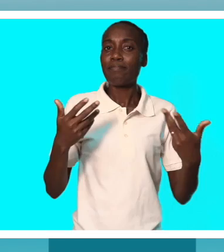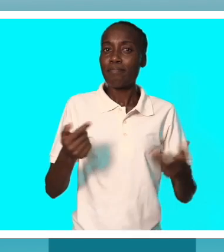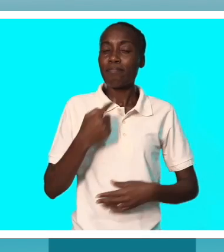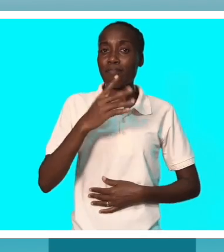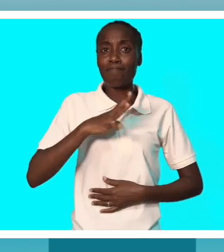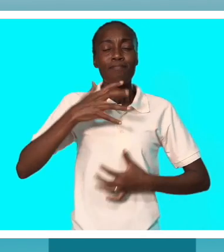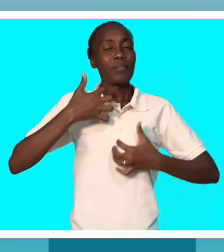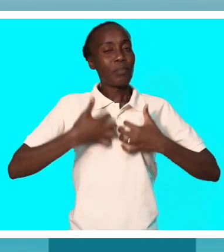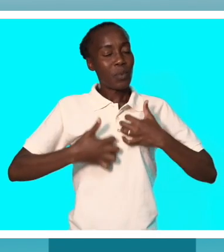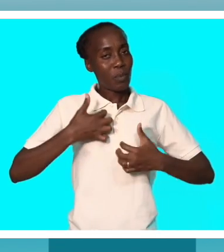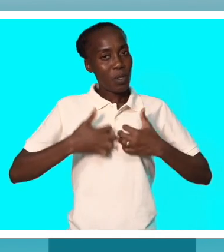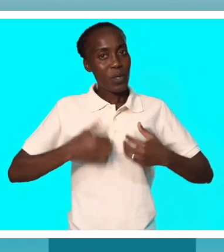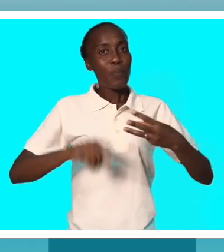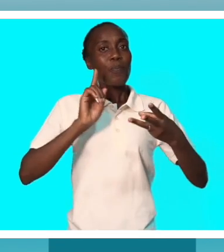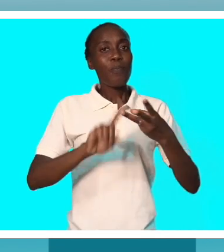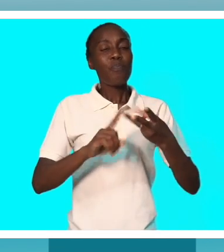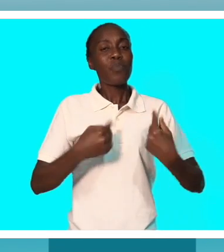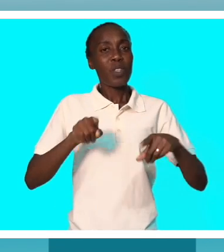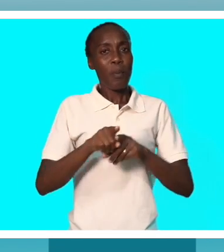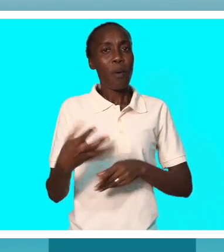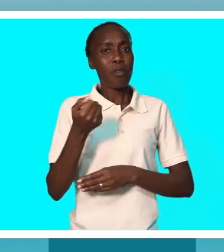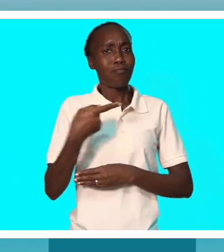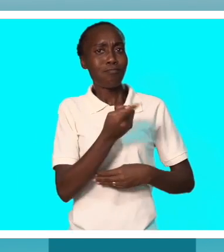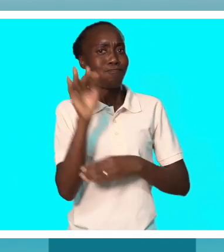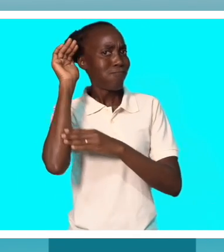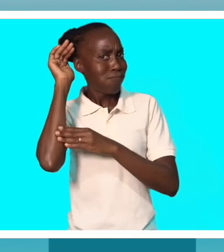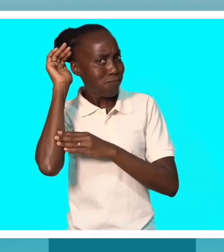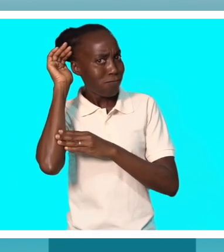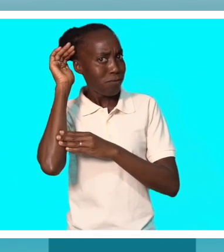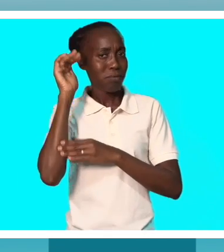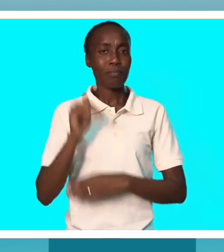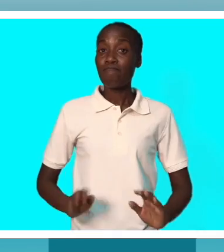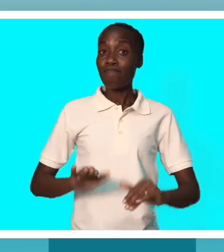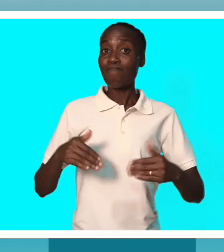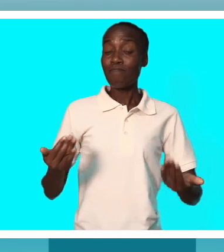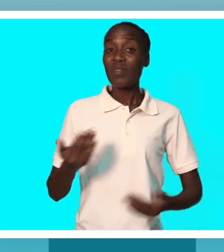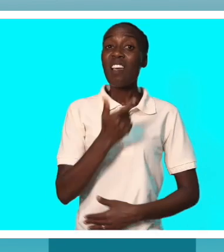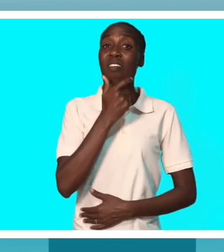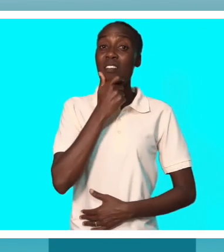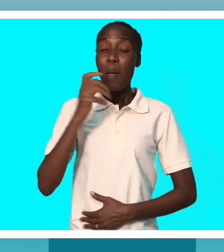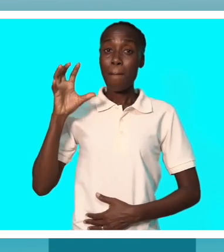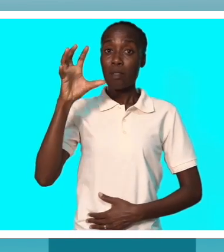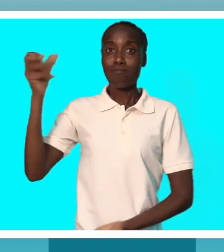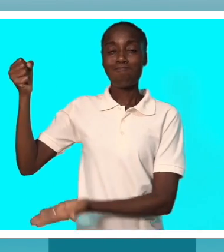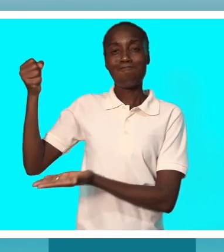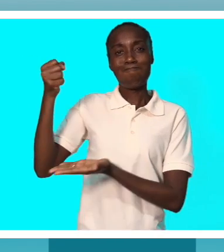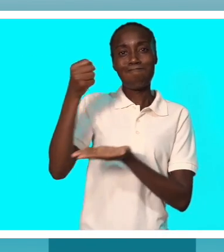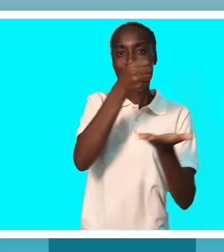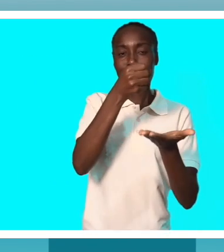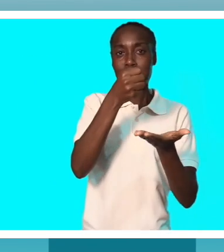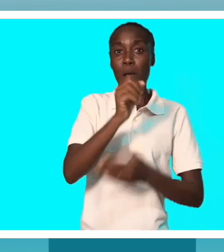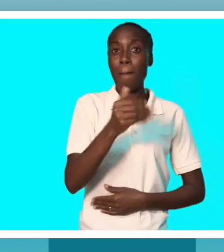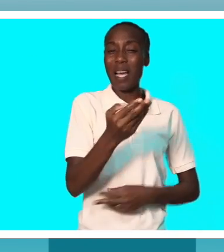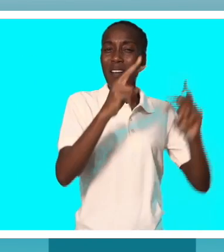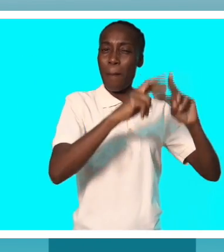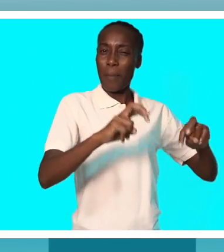digamos, as suas preocupações e que efetivamente sejam ouvidas a vários níveis. O Reino Unido, financiador